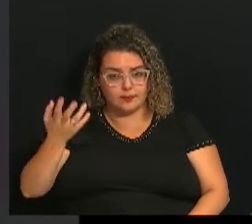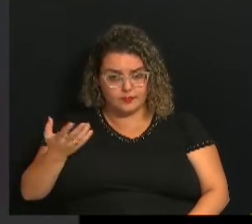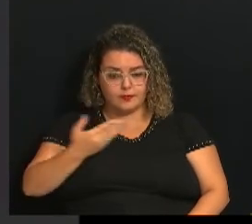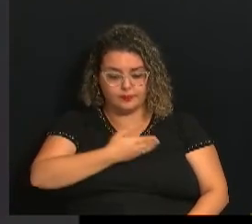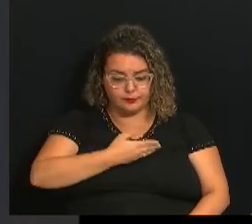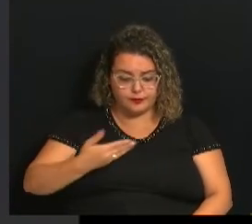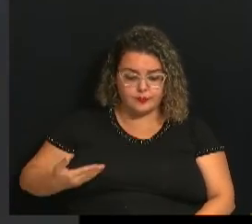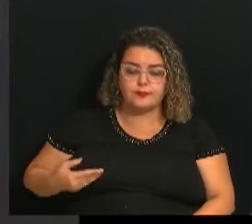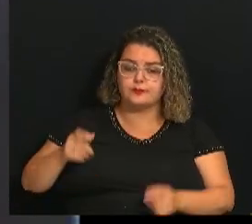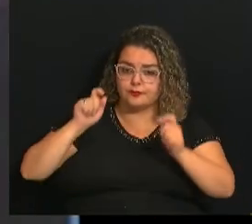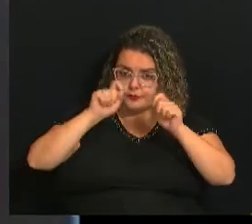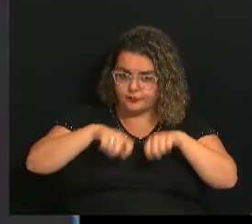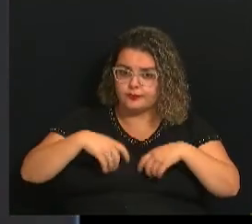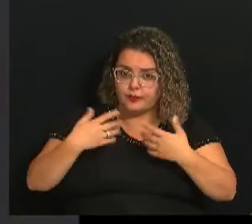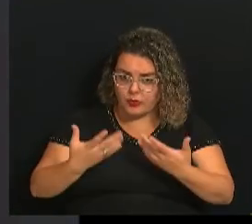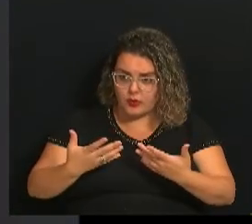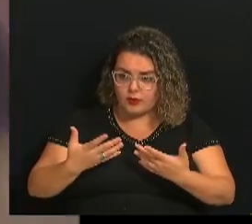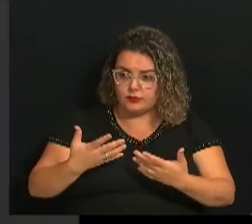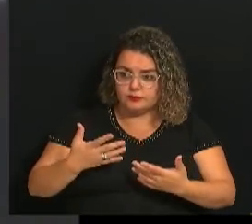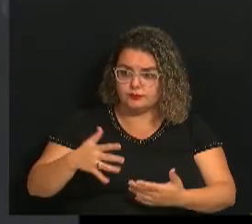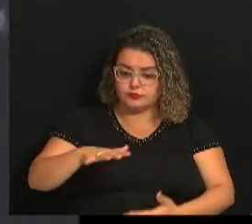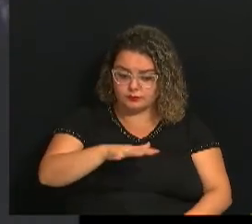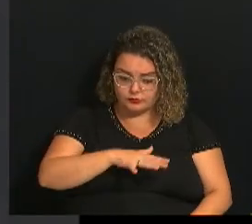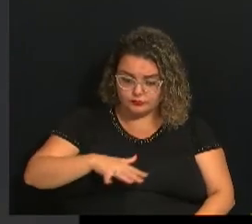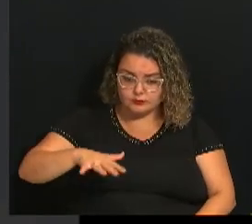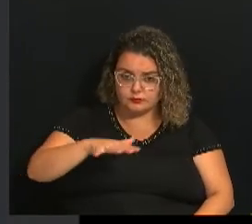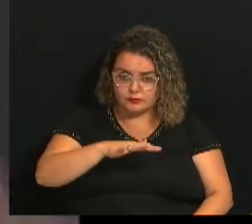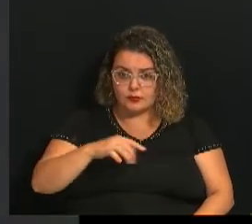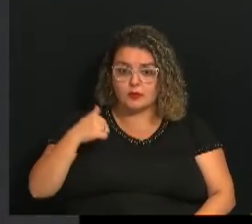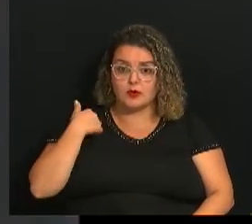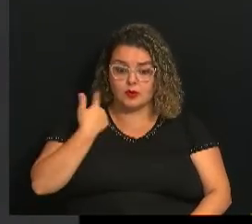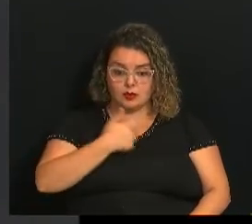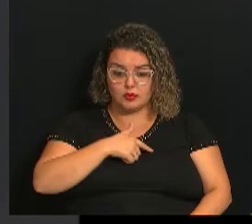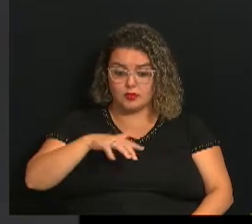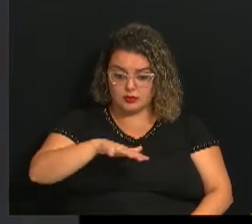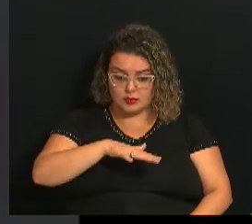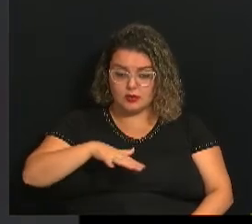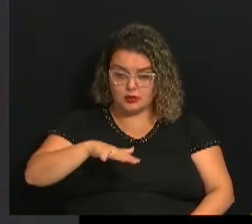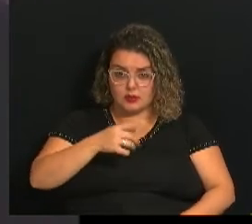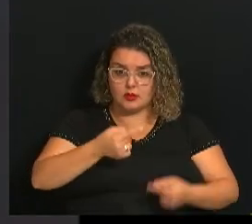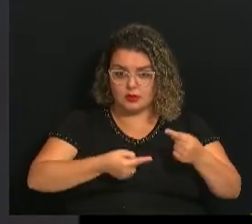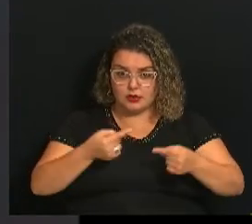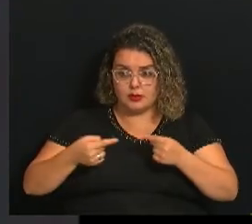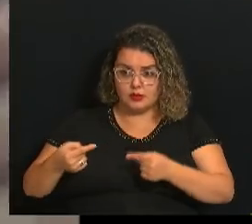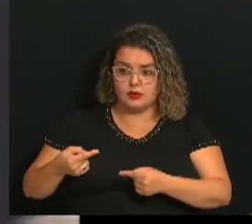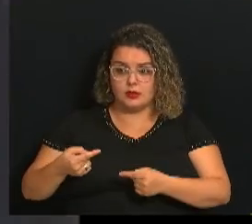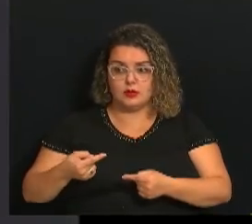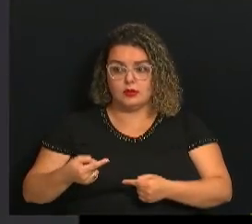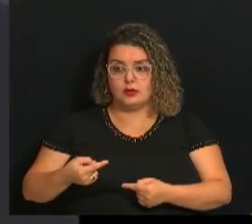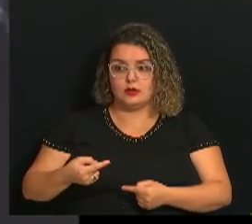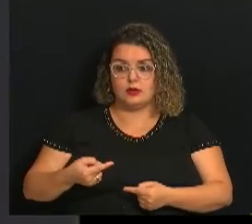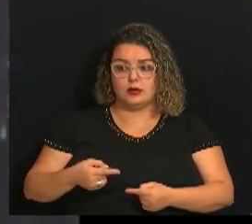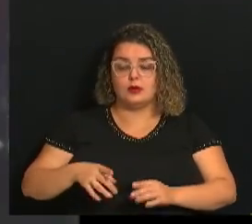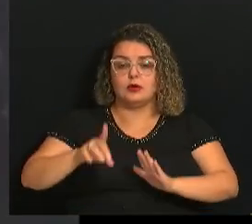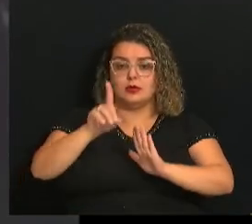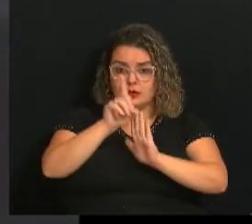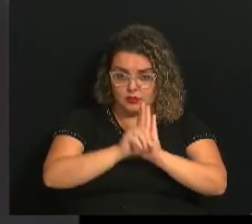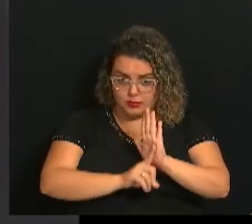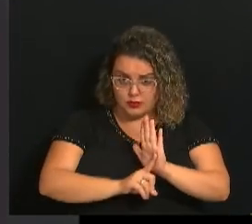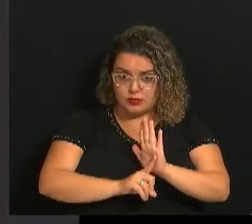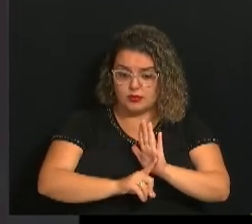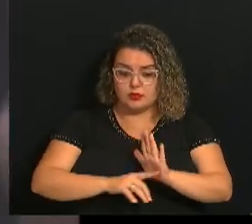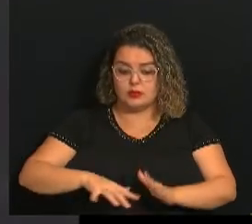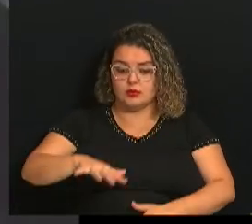efetiva, no campo, inclusive, no nosso campo de debate, que é para o direito da classe